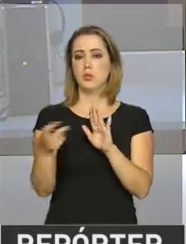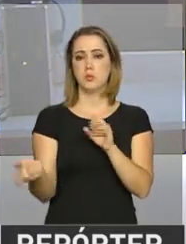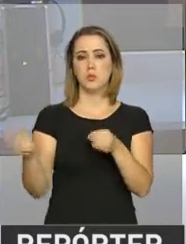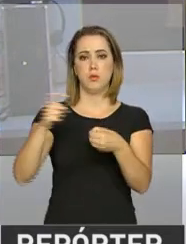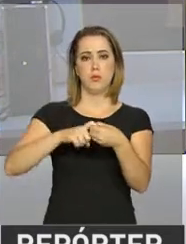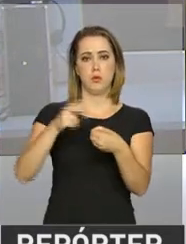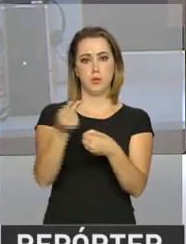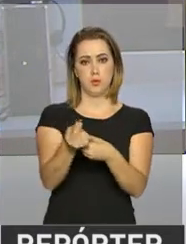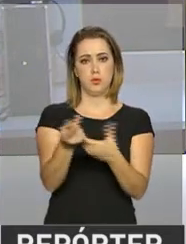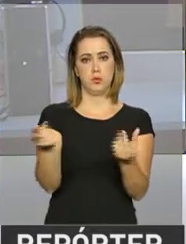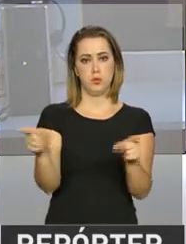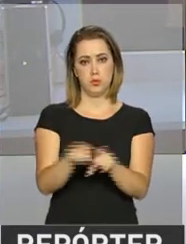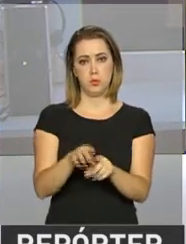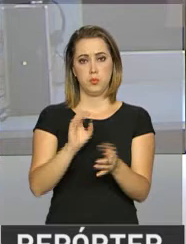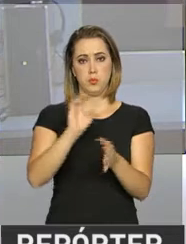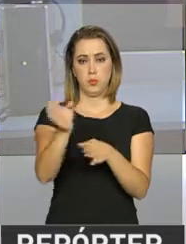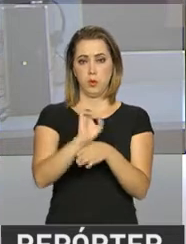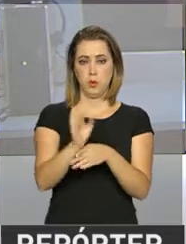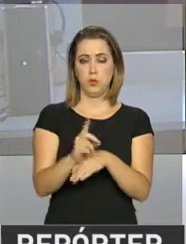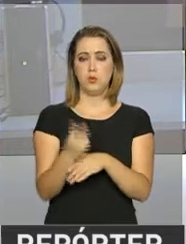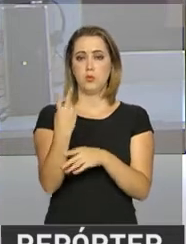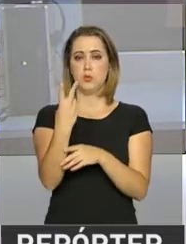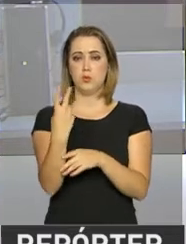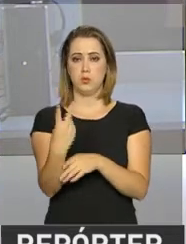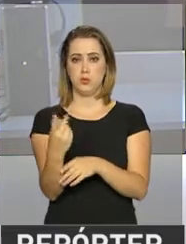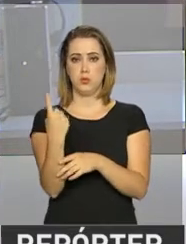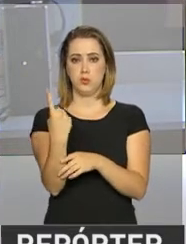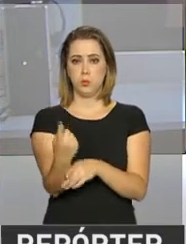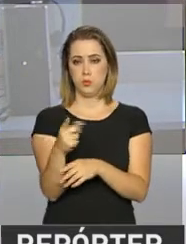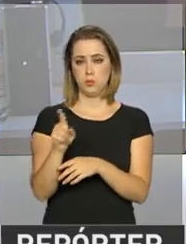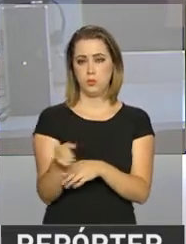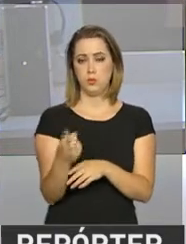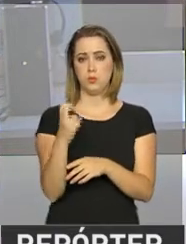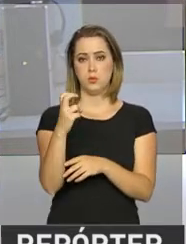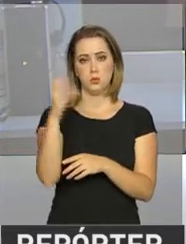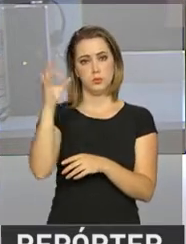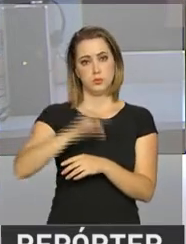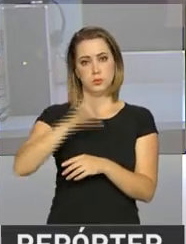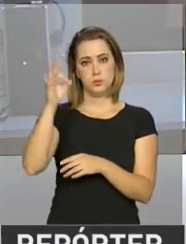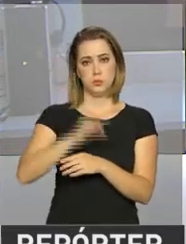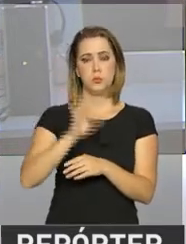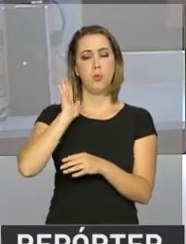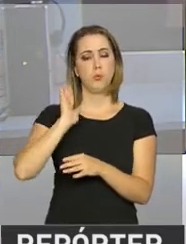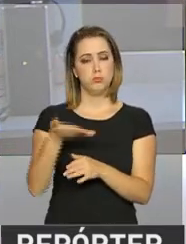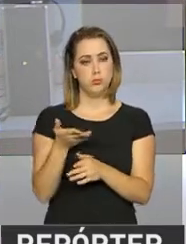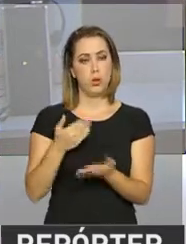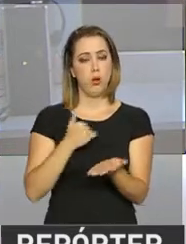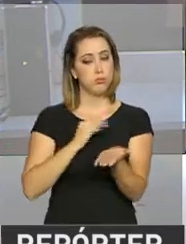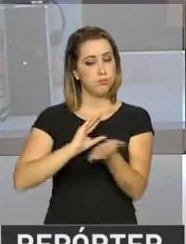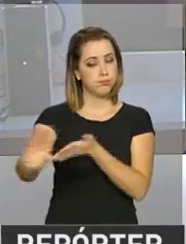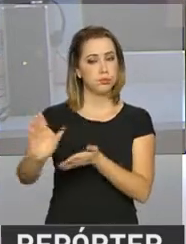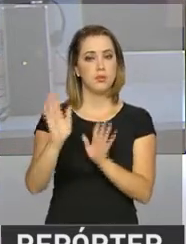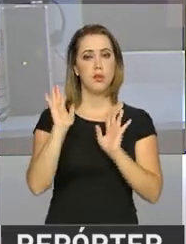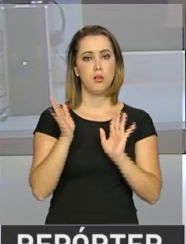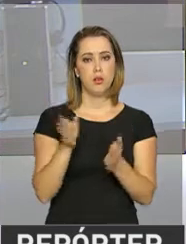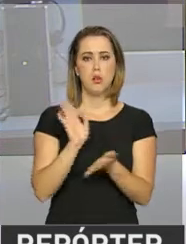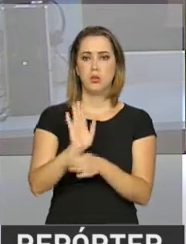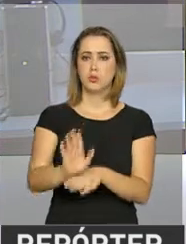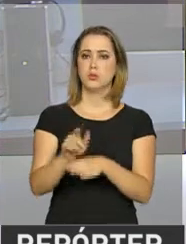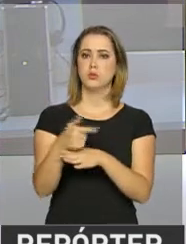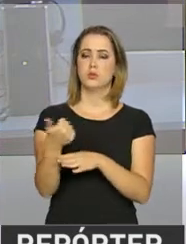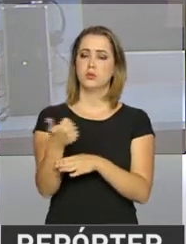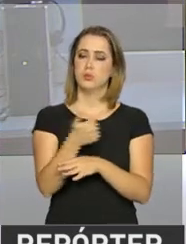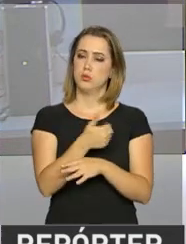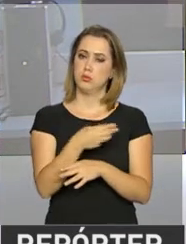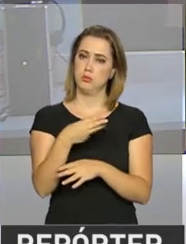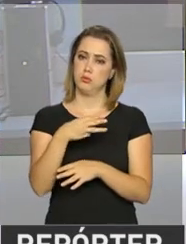ano os estados vão ser repassados 21,5 por cento do valor da multa imediatamente o que deve ajudar no pagamento do 13º